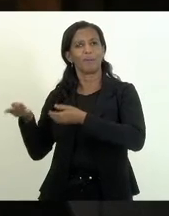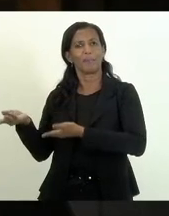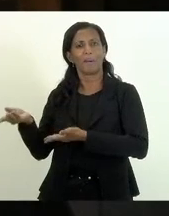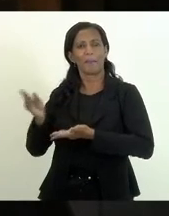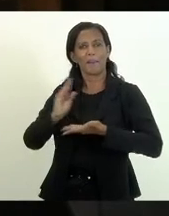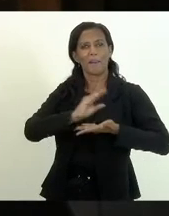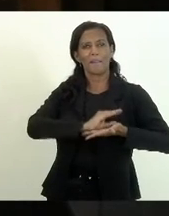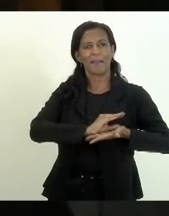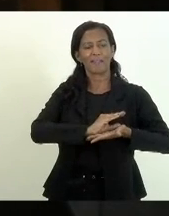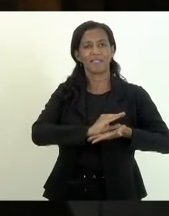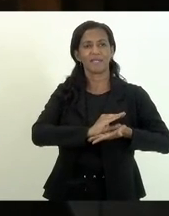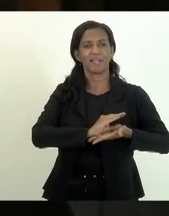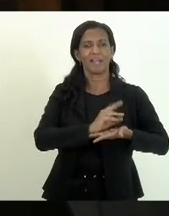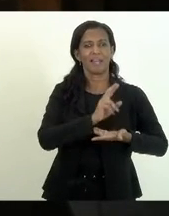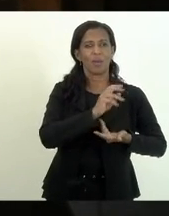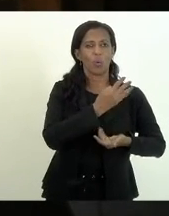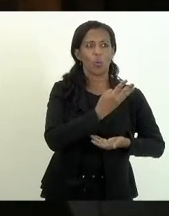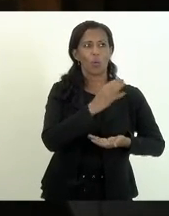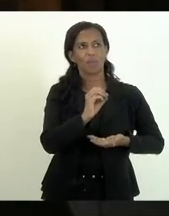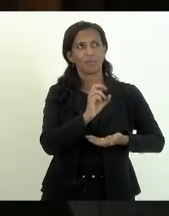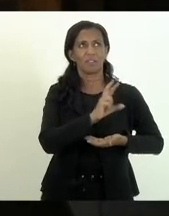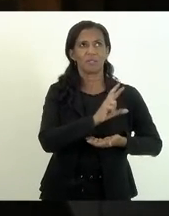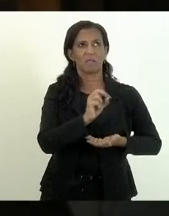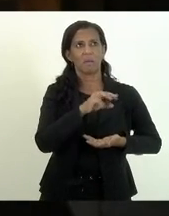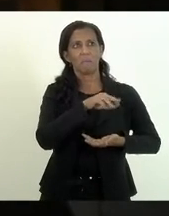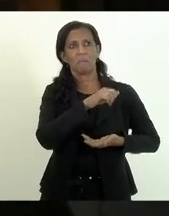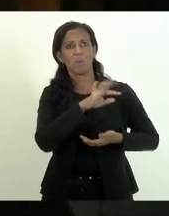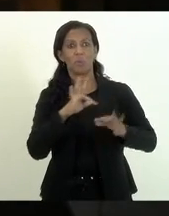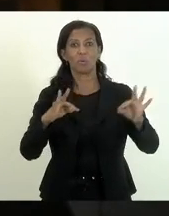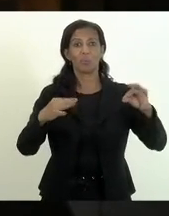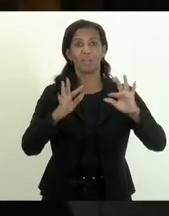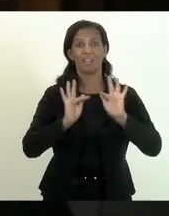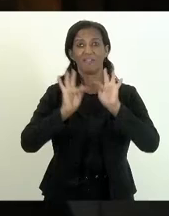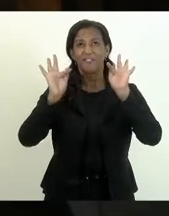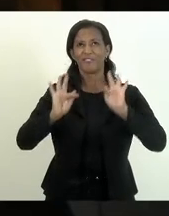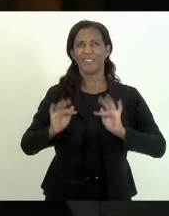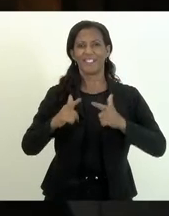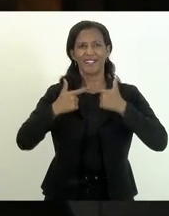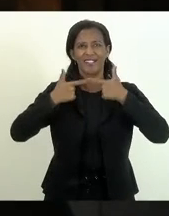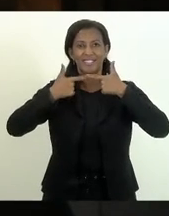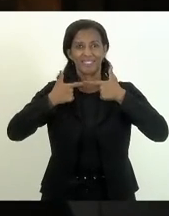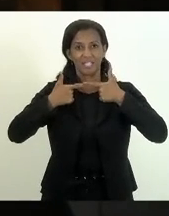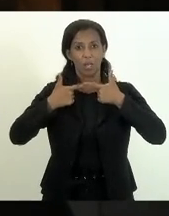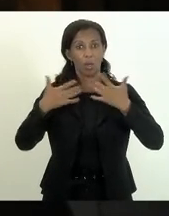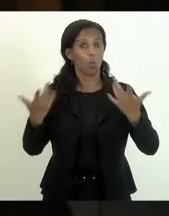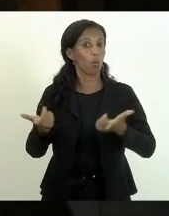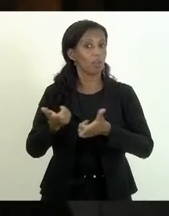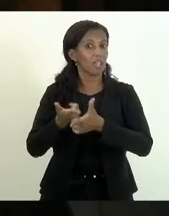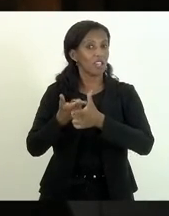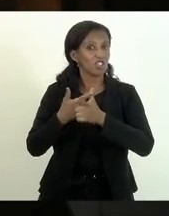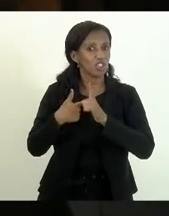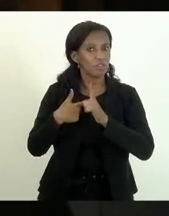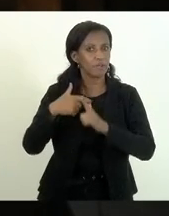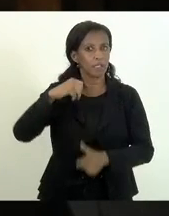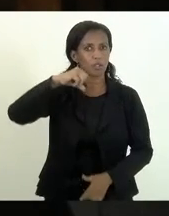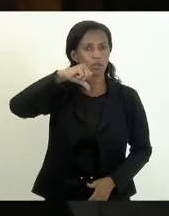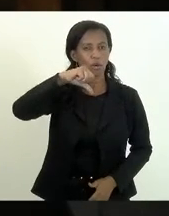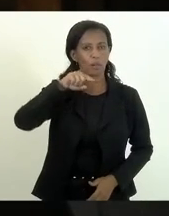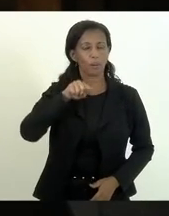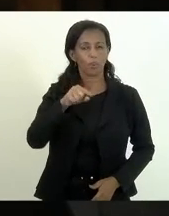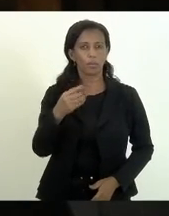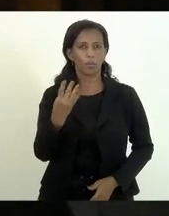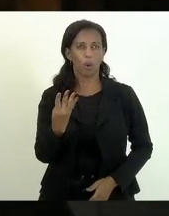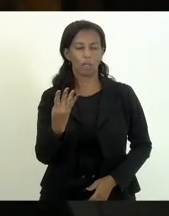400 500 milhões não previsto e fica todo mundo felizinho quando a dívida ativa de